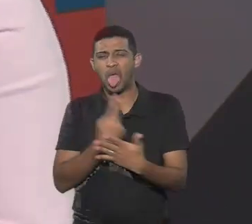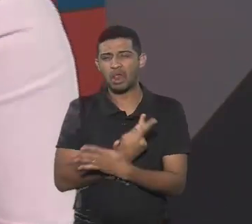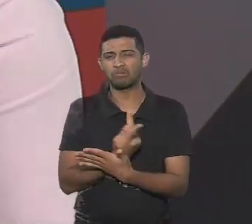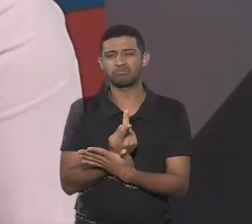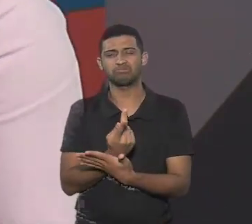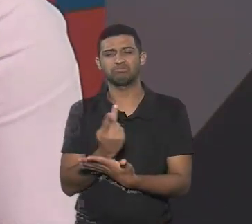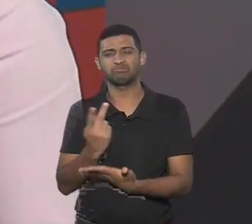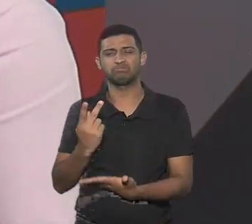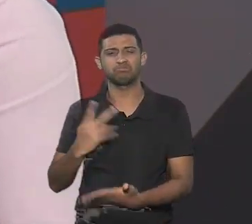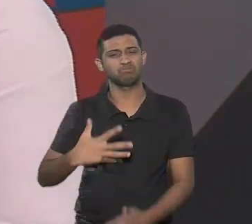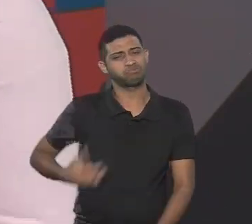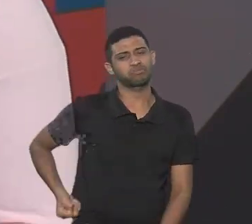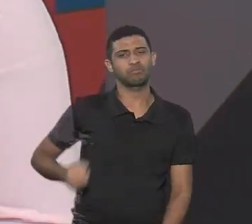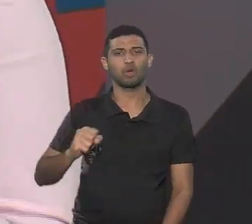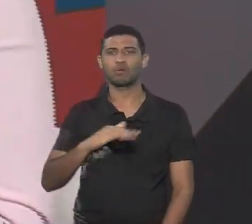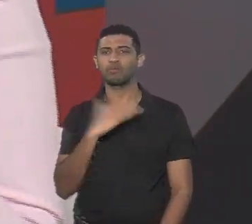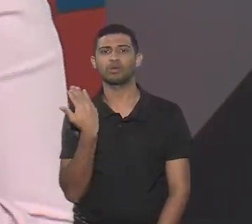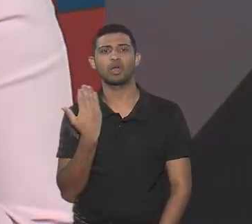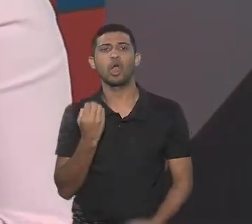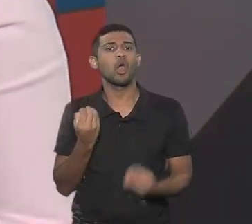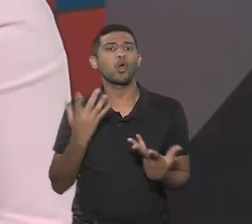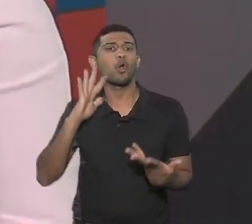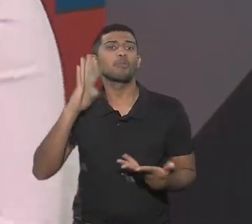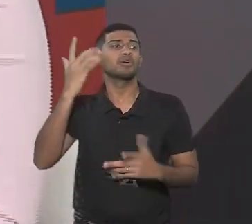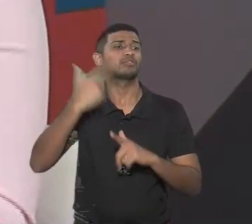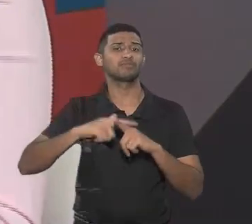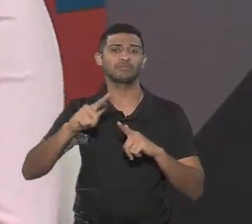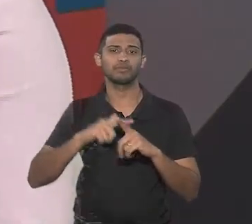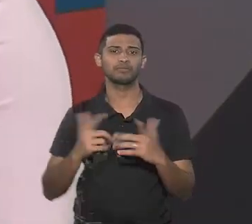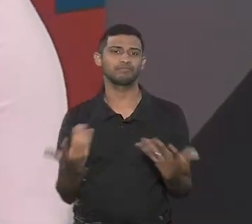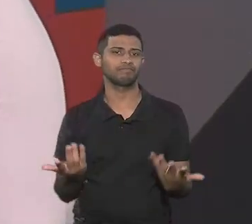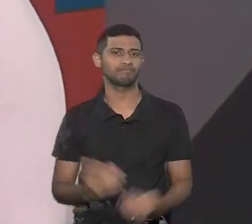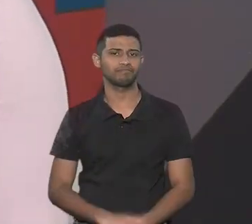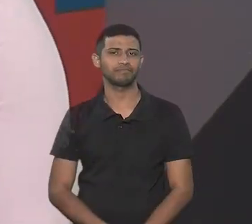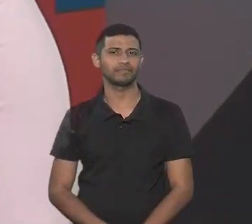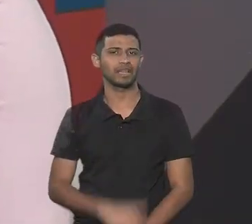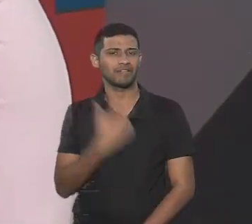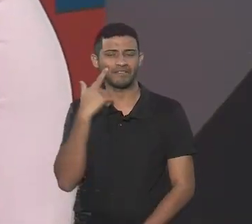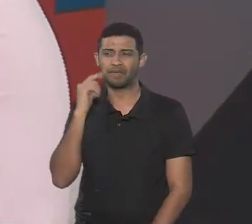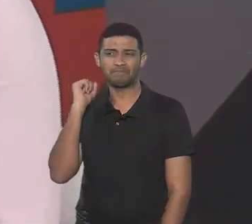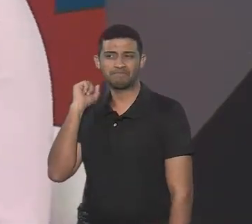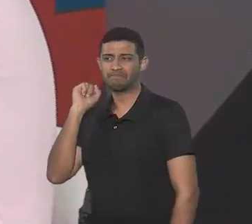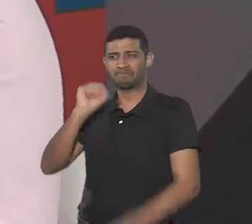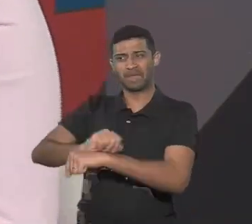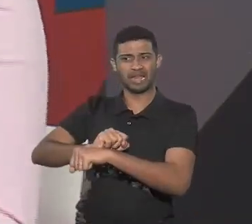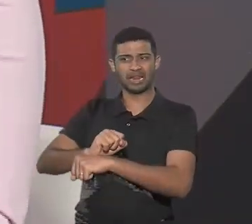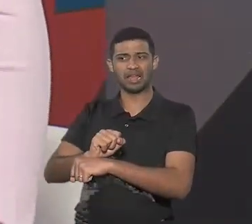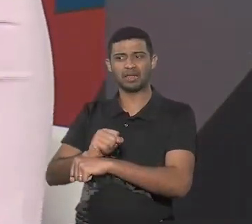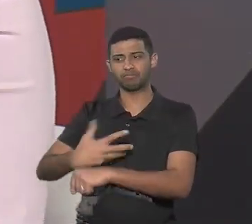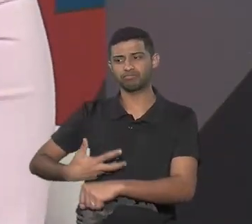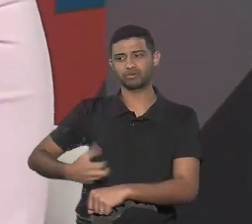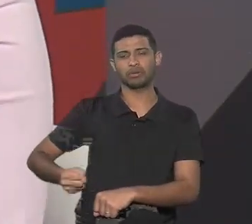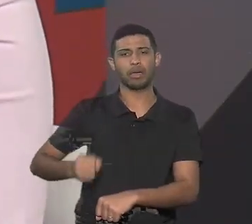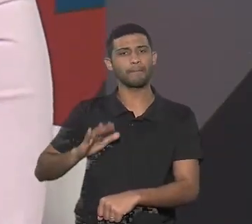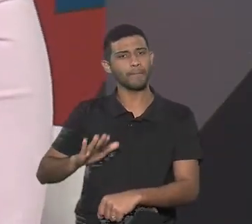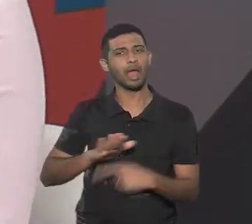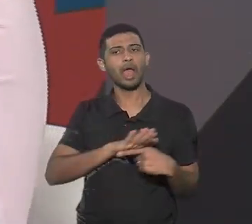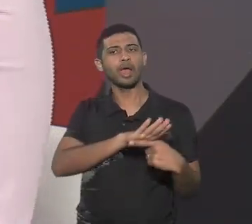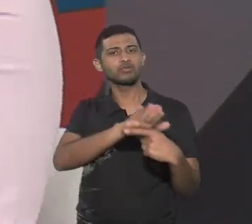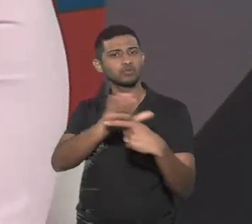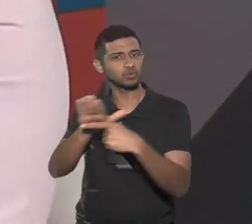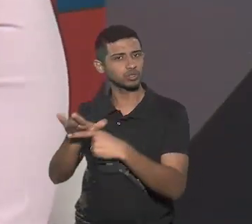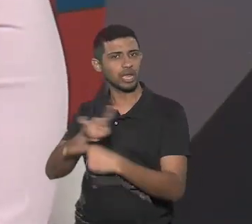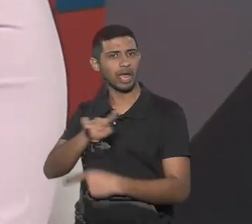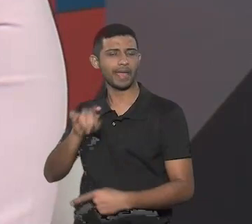situações muito graves. Como, então, solucionar essa questão, né, de impedir o aborto,